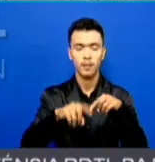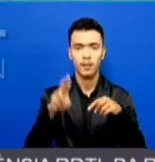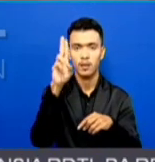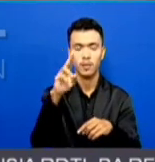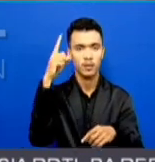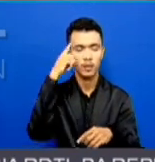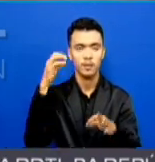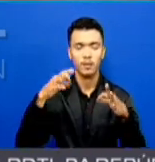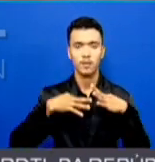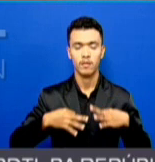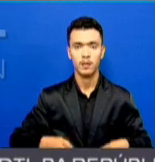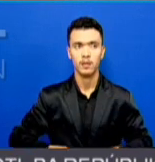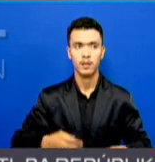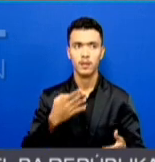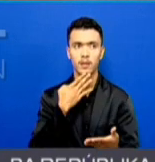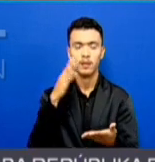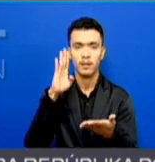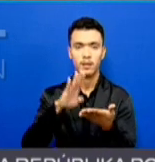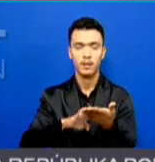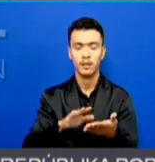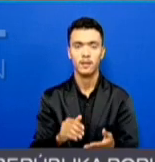condição física la permite.